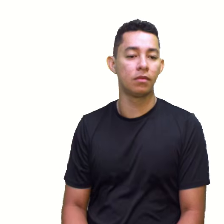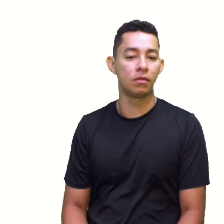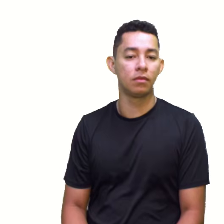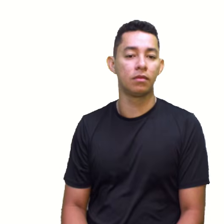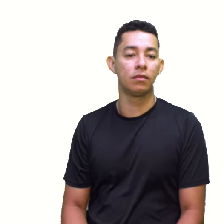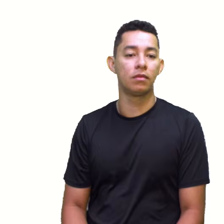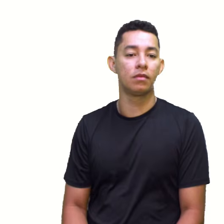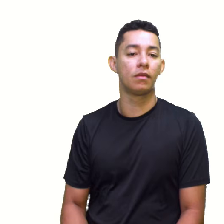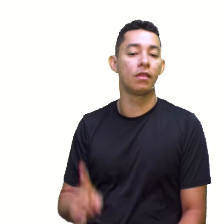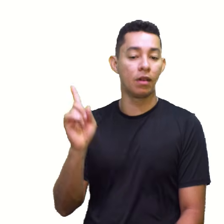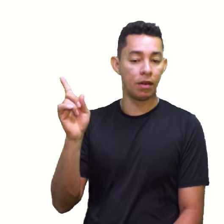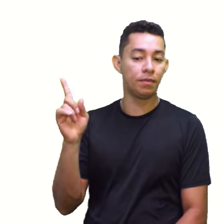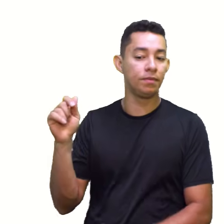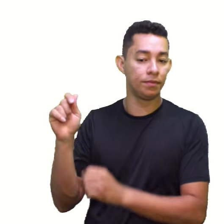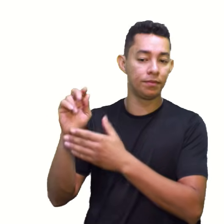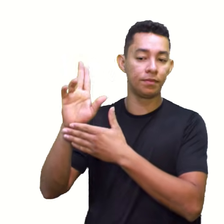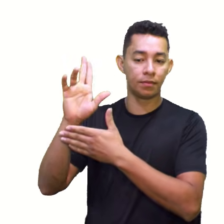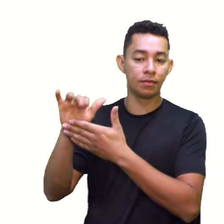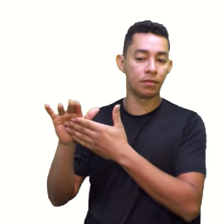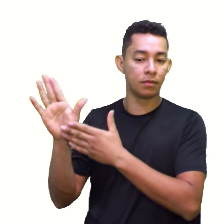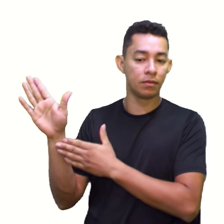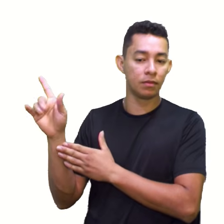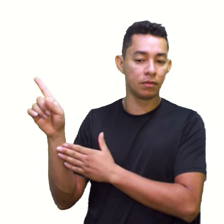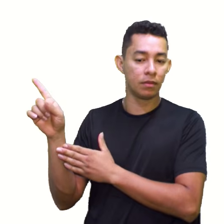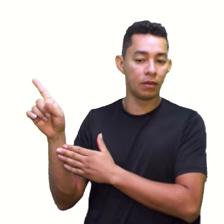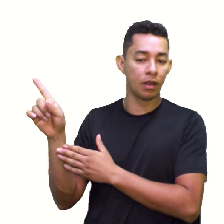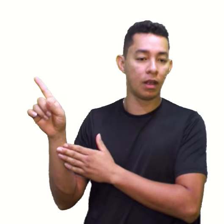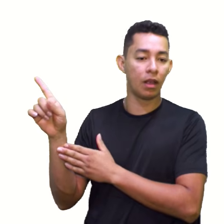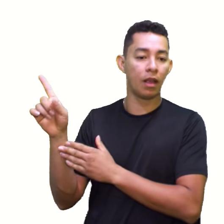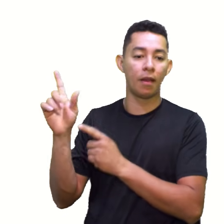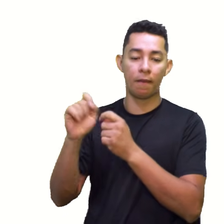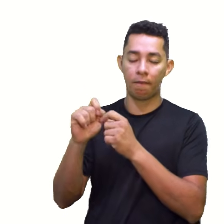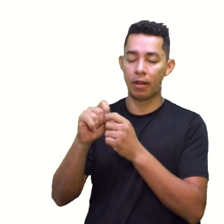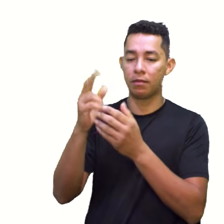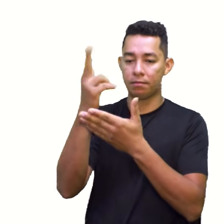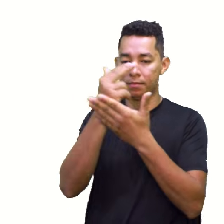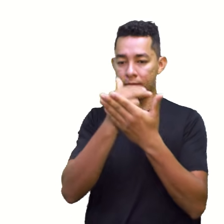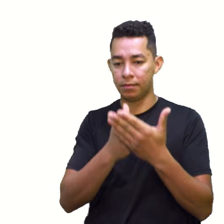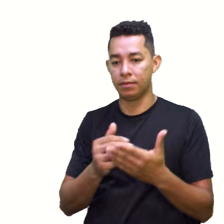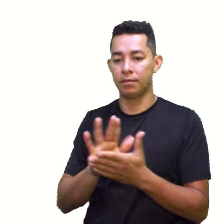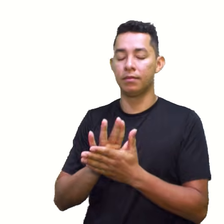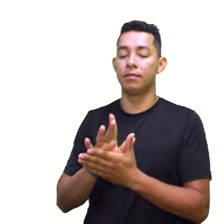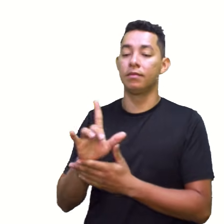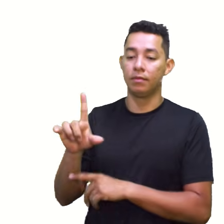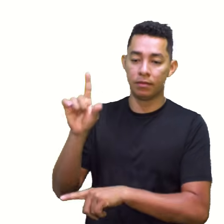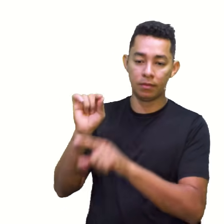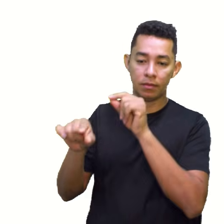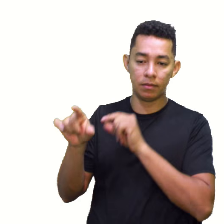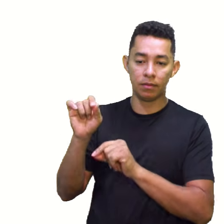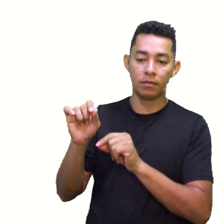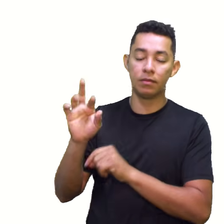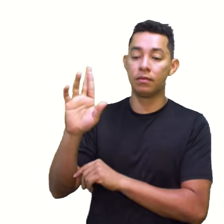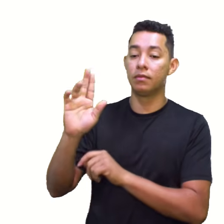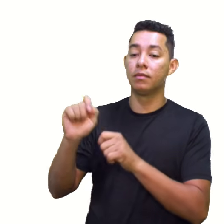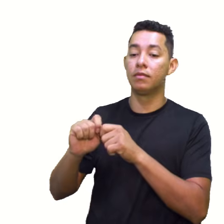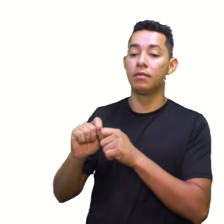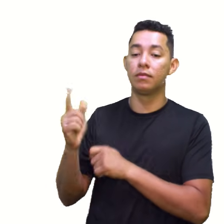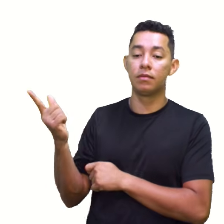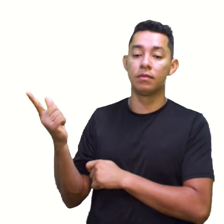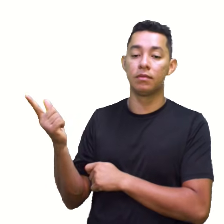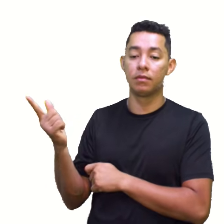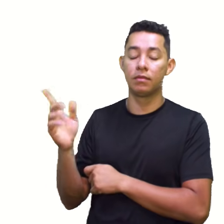vocês foi essa folhinha para fazer o desenho, colocar, beleza. São as opções. Quem fez por